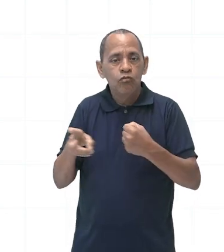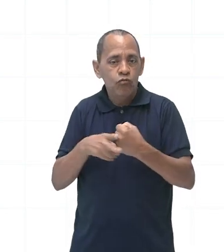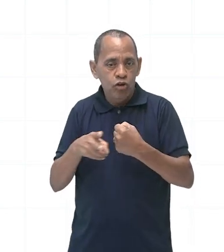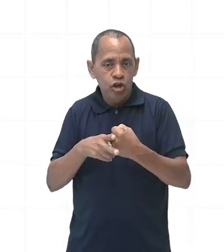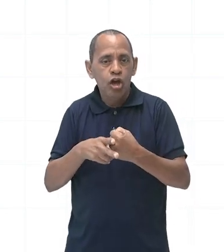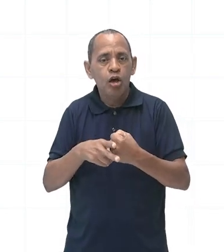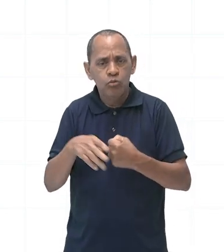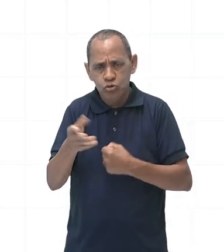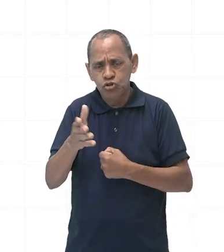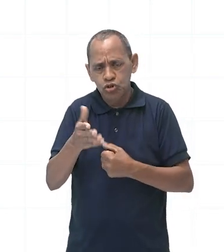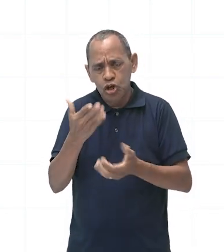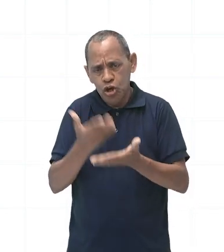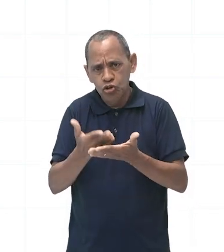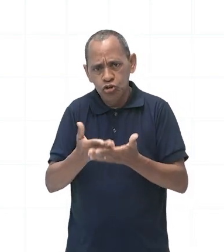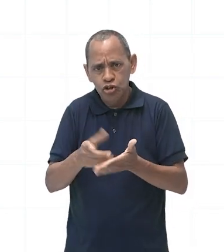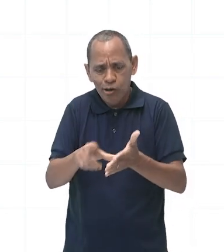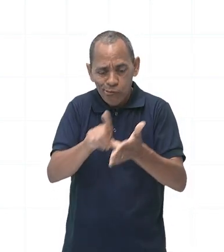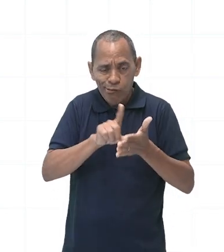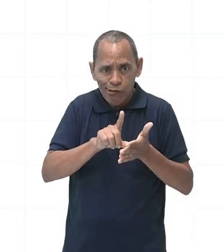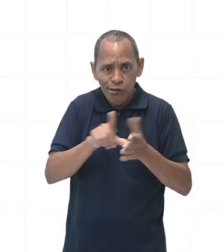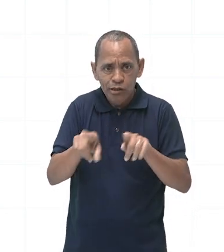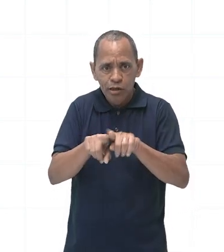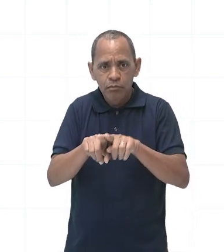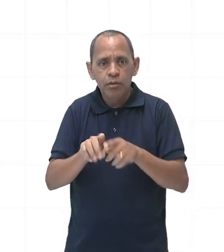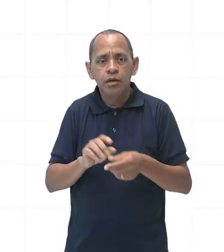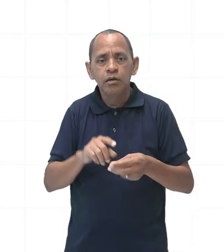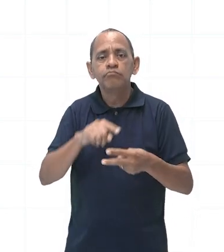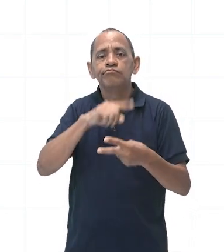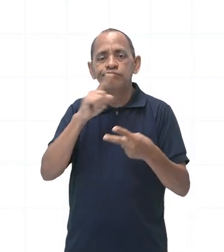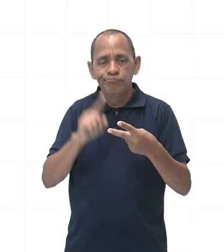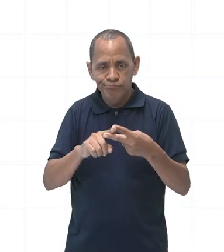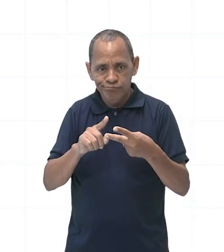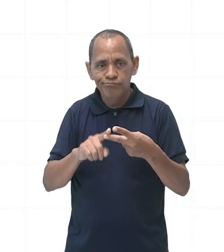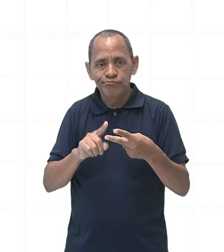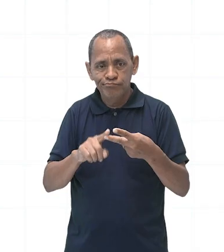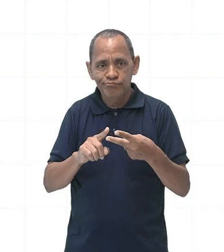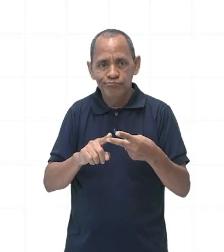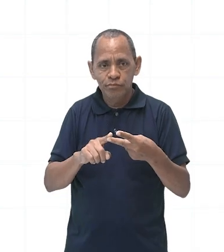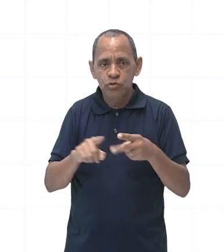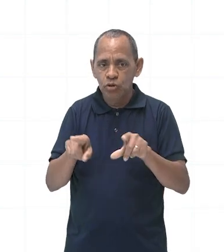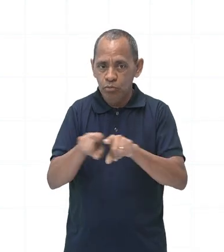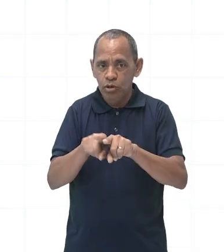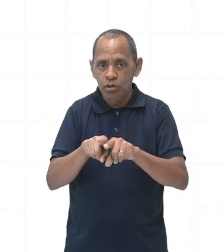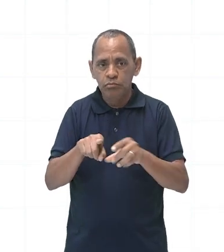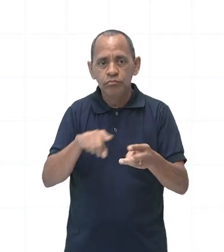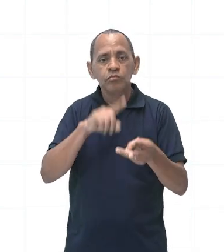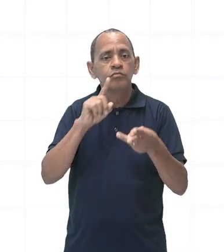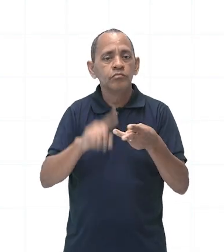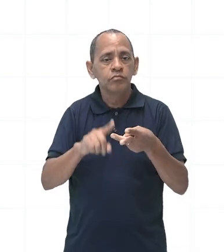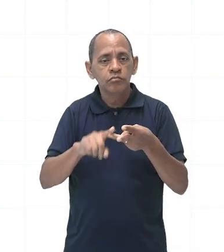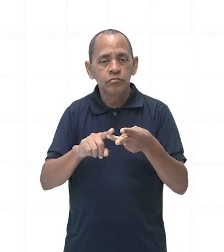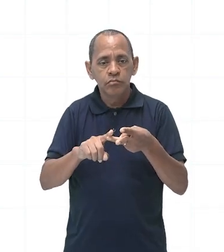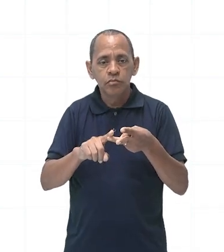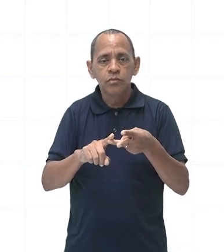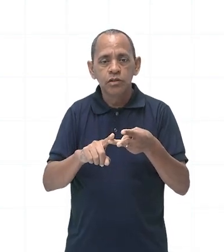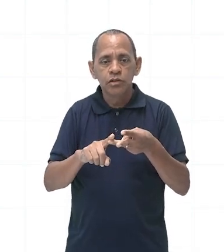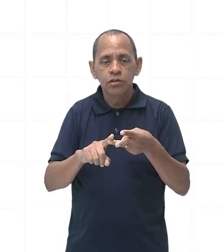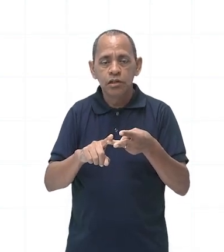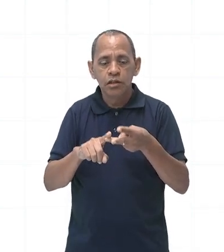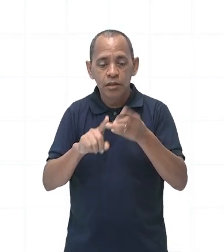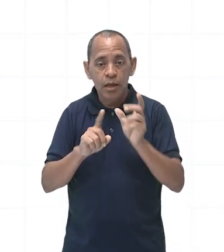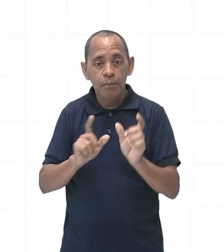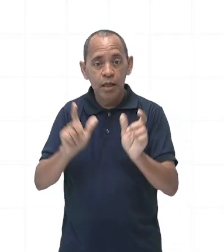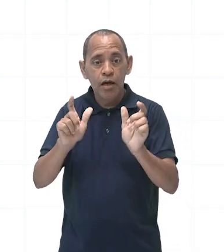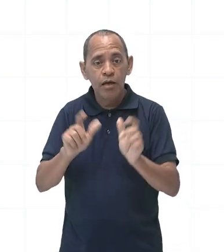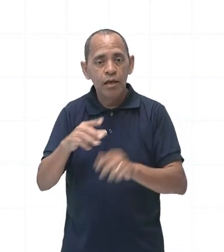trabalhamos em outras aulas, não é? Já trabalhamos aqui sobre objeto direto, objeto indireto. Eles também são termos integrantes,